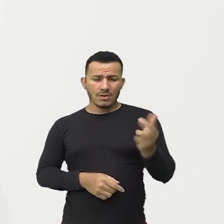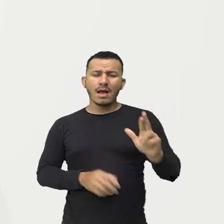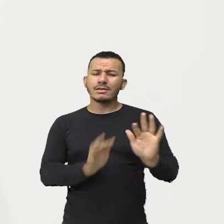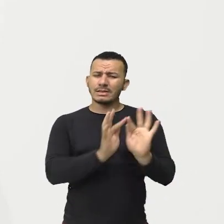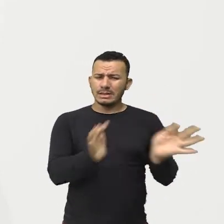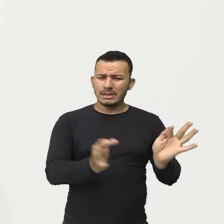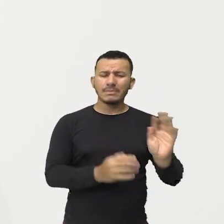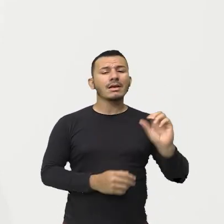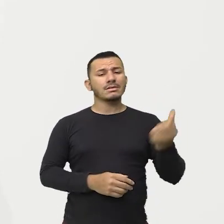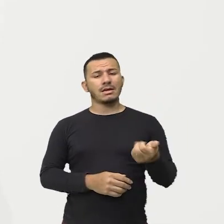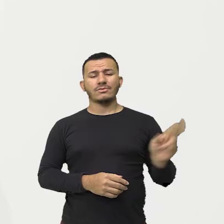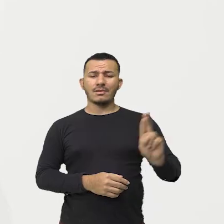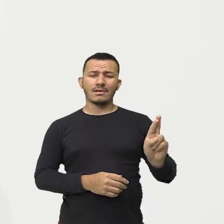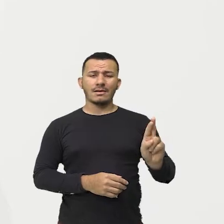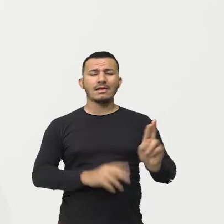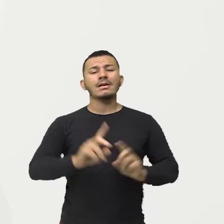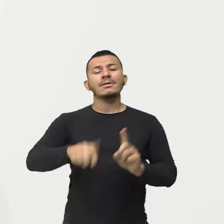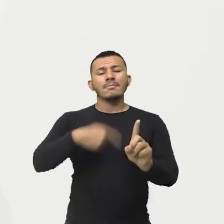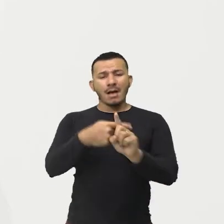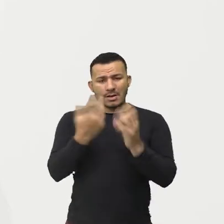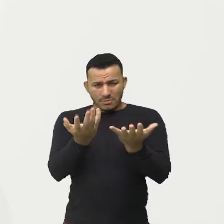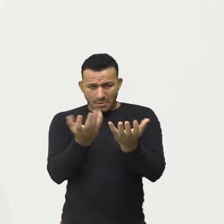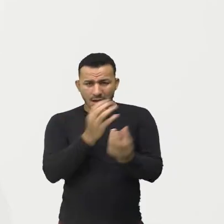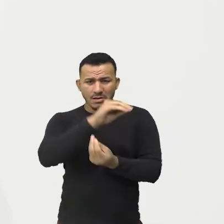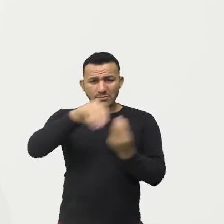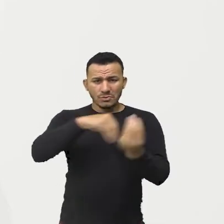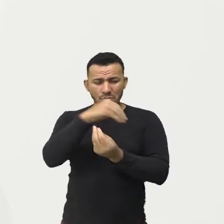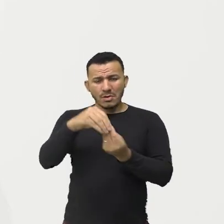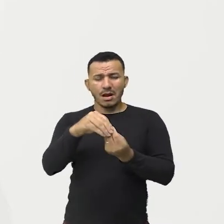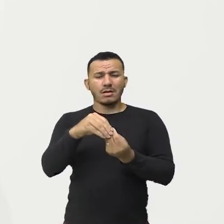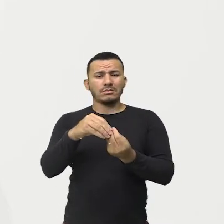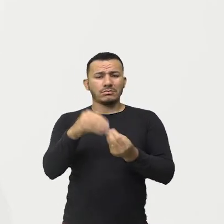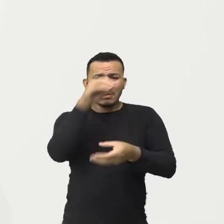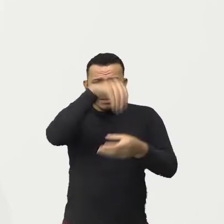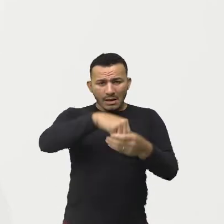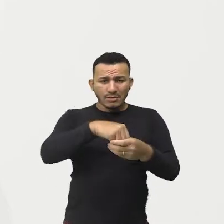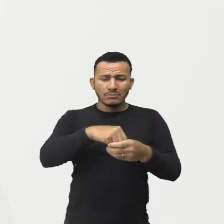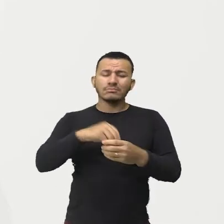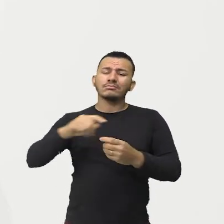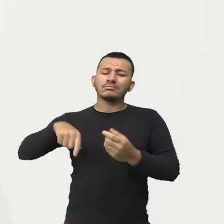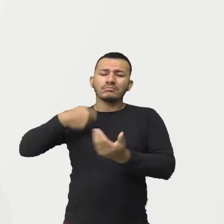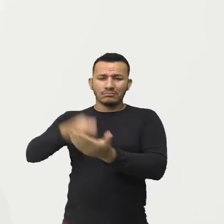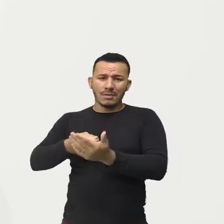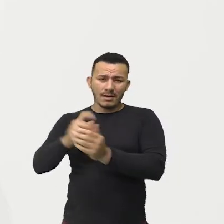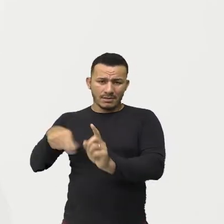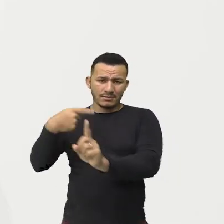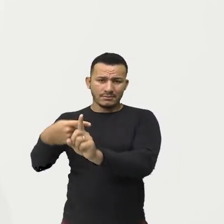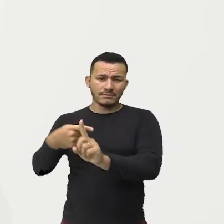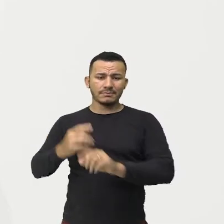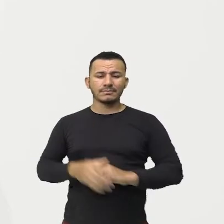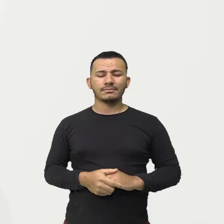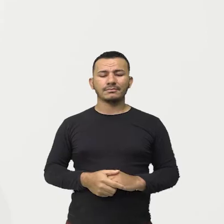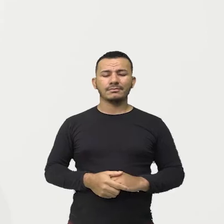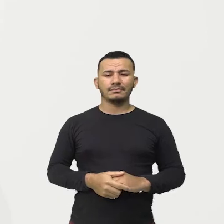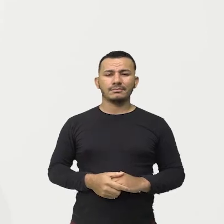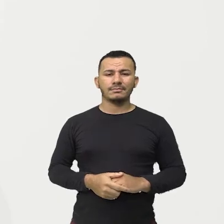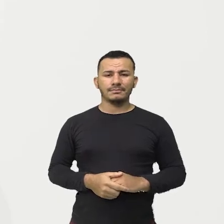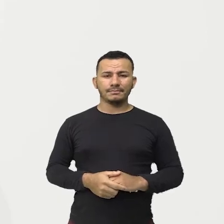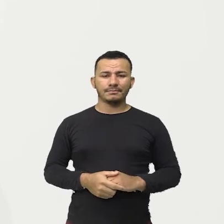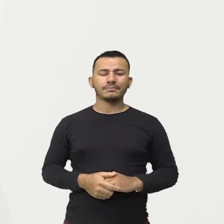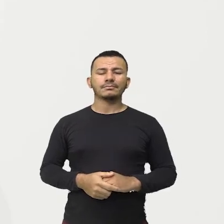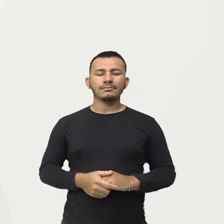é R$ 6,00. Mais o recheio. Atenção, pessoal. Eu posso representar ó, o